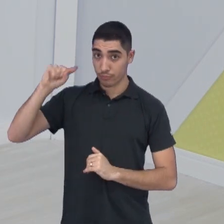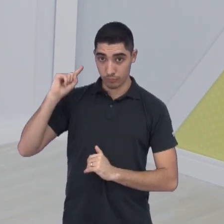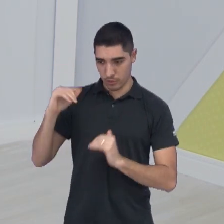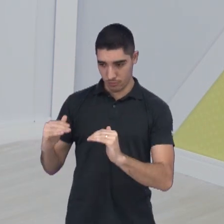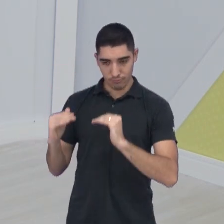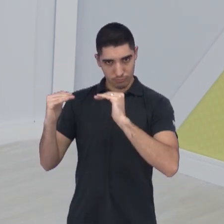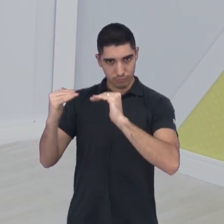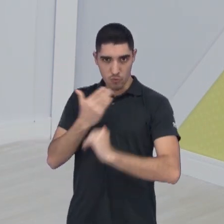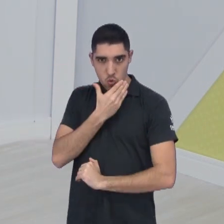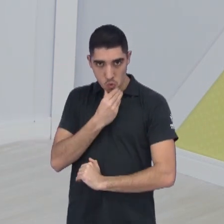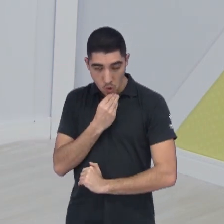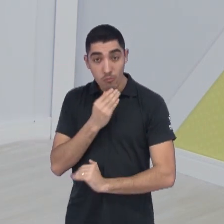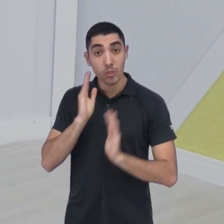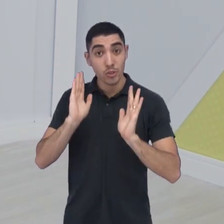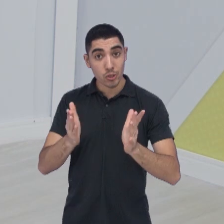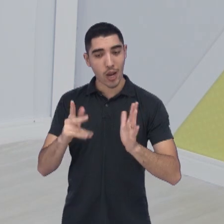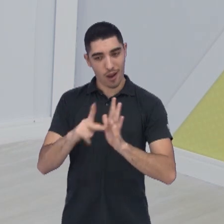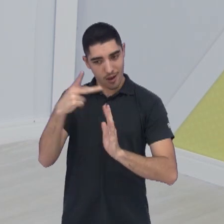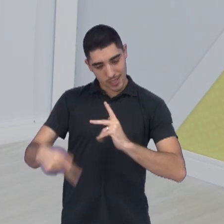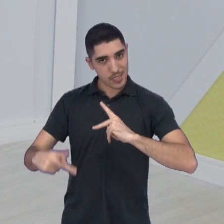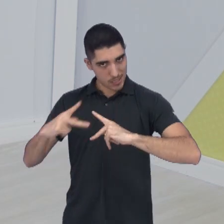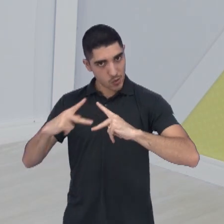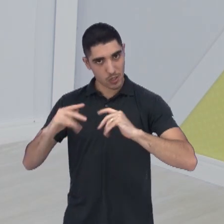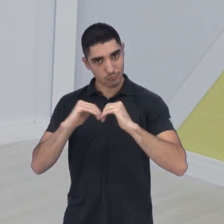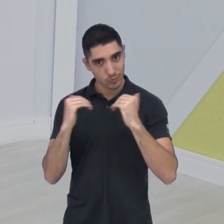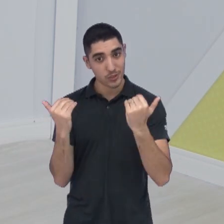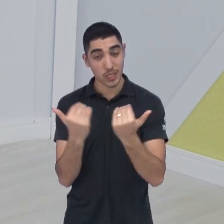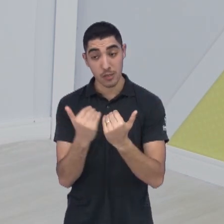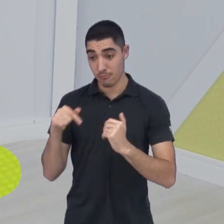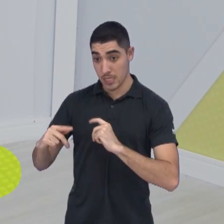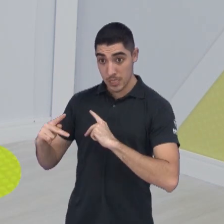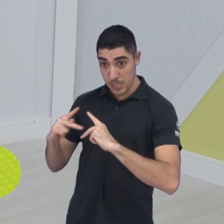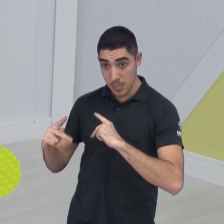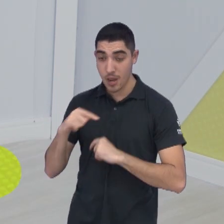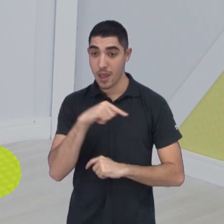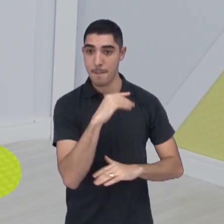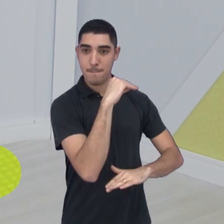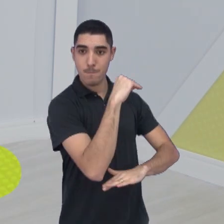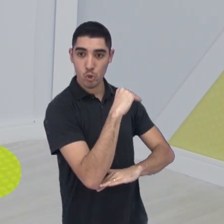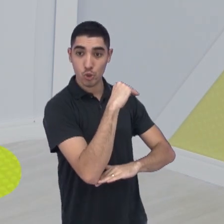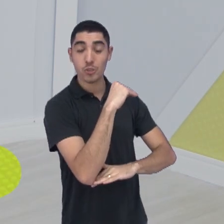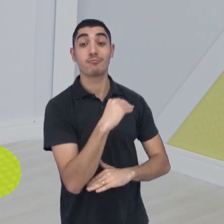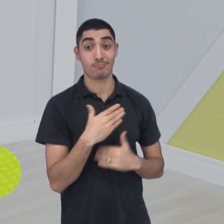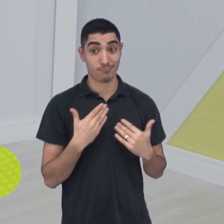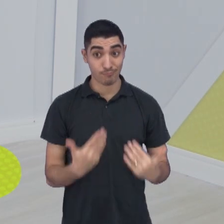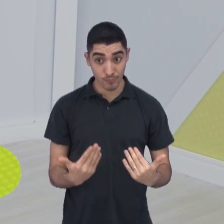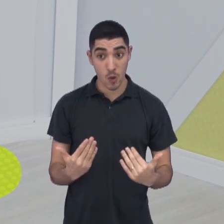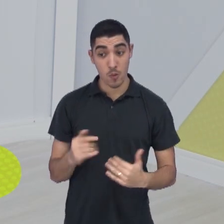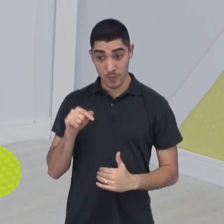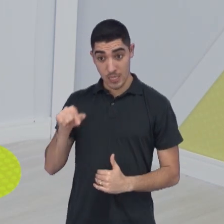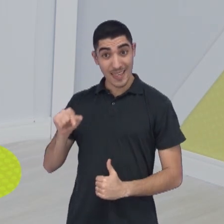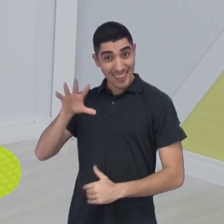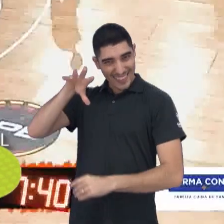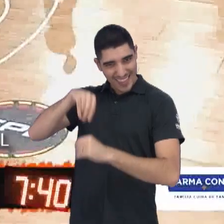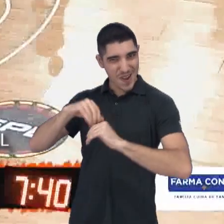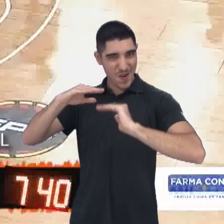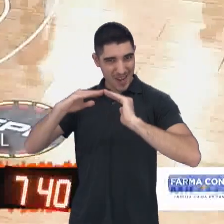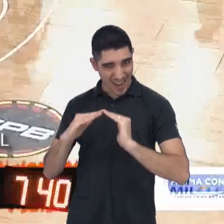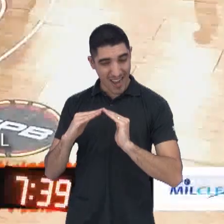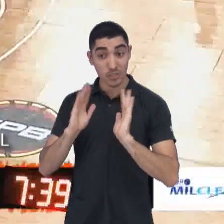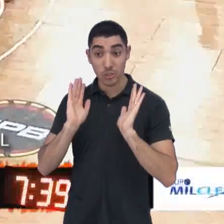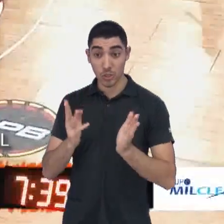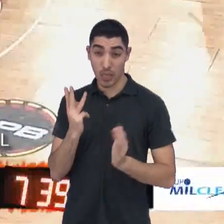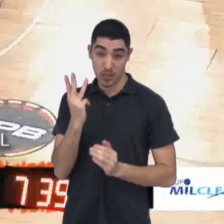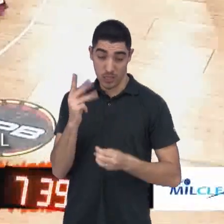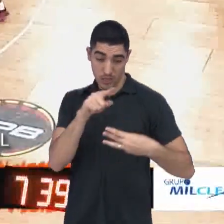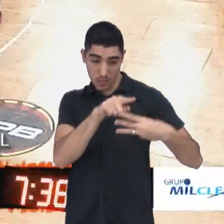de volta ao ginásio Lineu de Moura para receber o Mogi em um clássico do basquete paulista. E além de voltar a jogar em casa, depois de 3